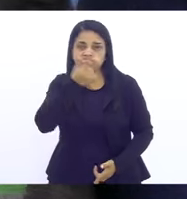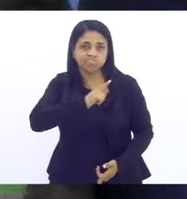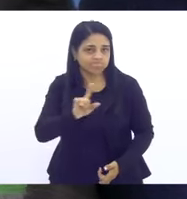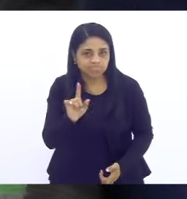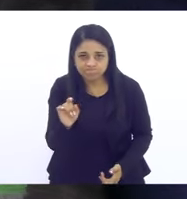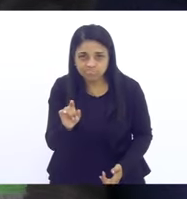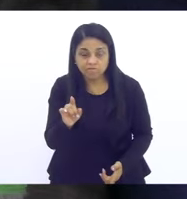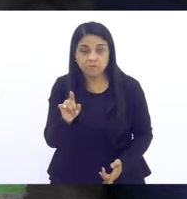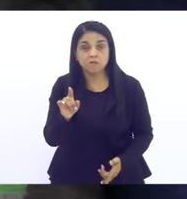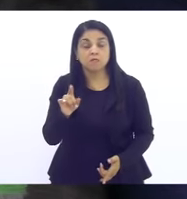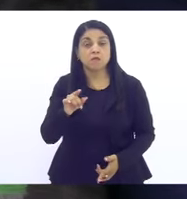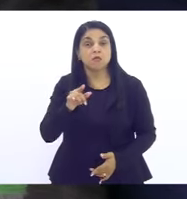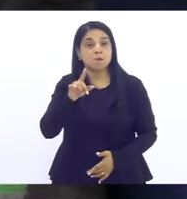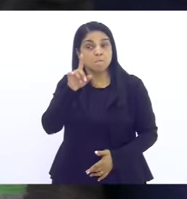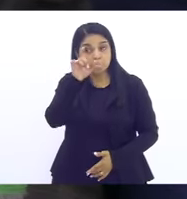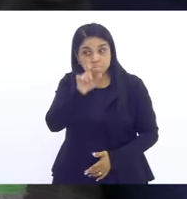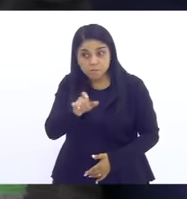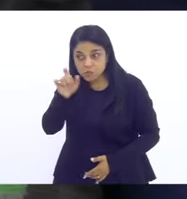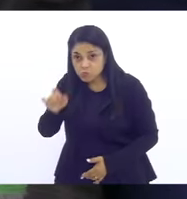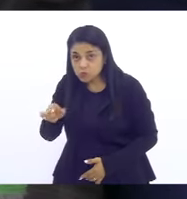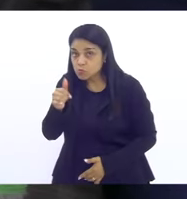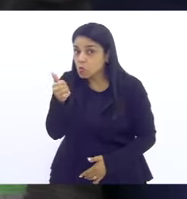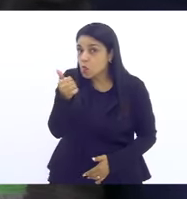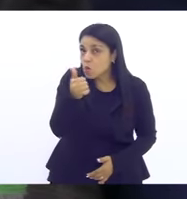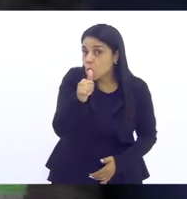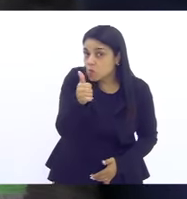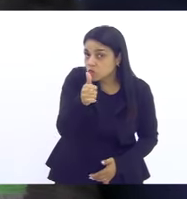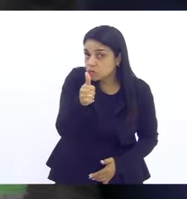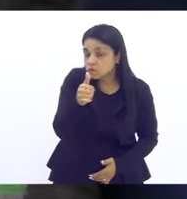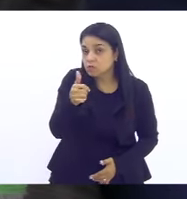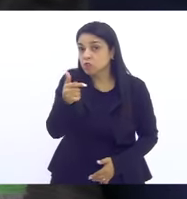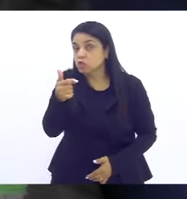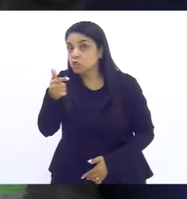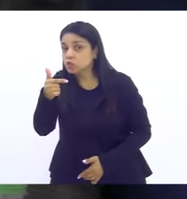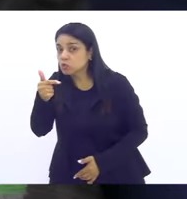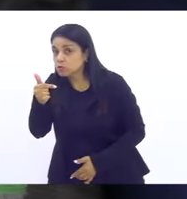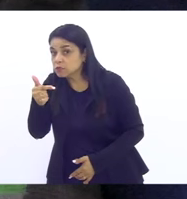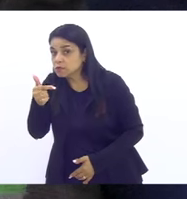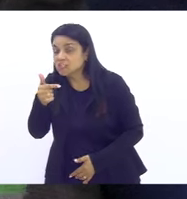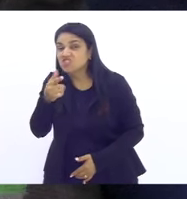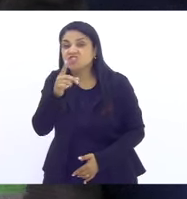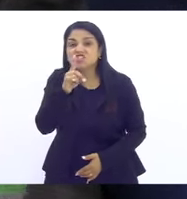de pessoas com 11 dias, 12 dias sem luz, porra. Estou falando algumas horinhas, não.